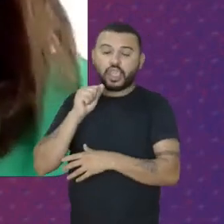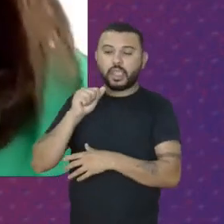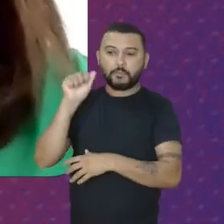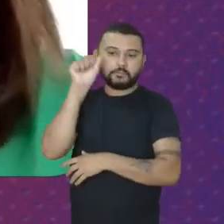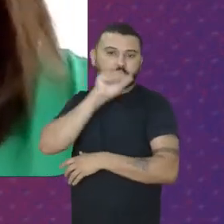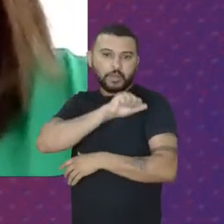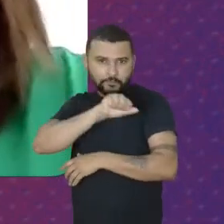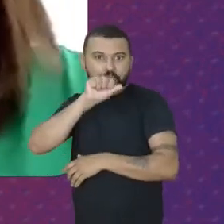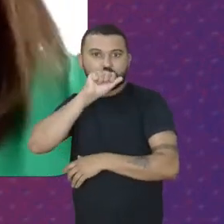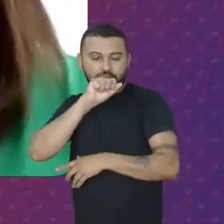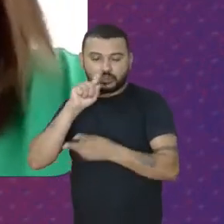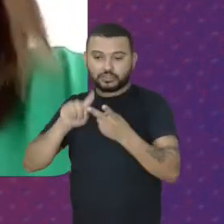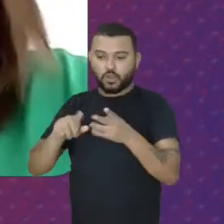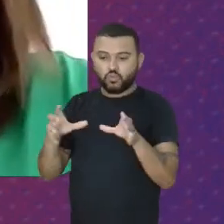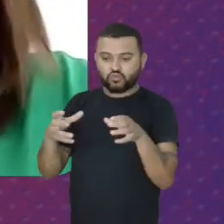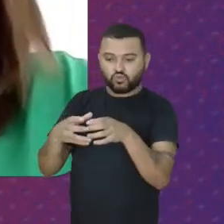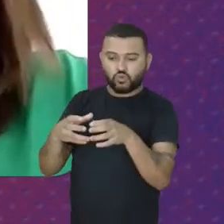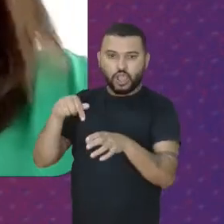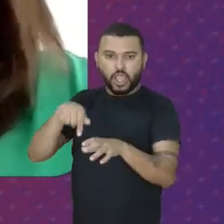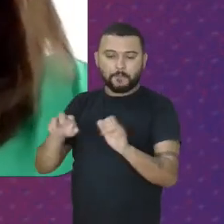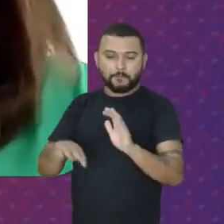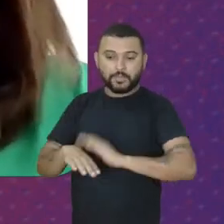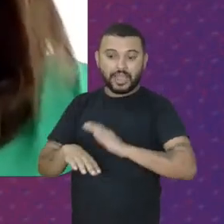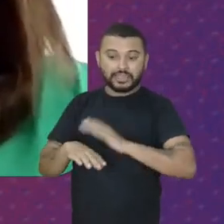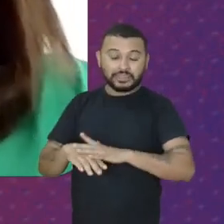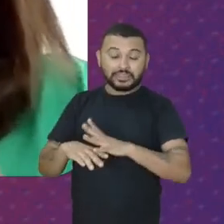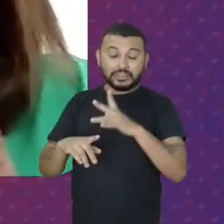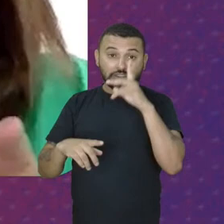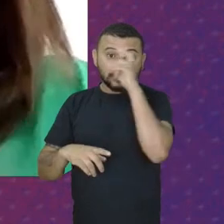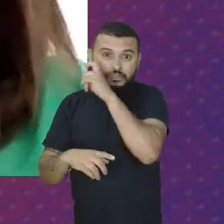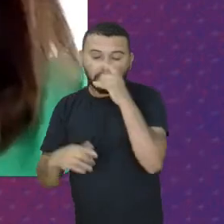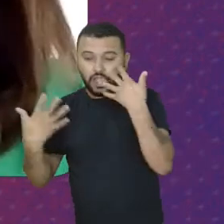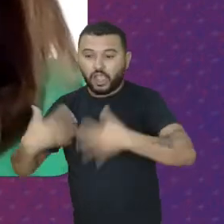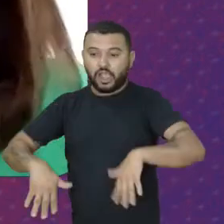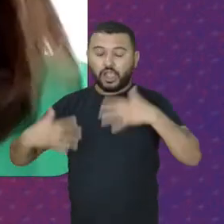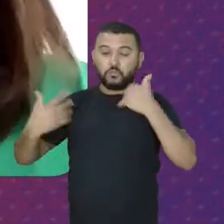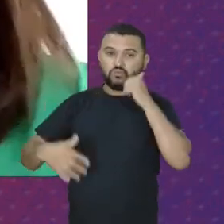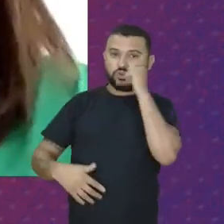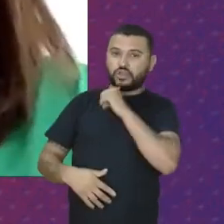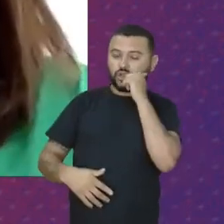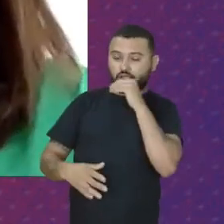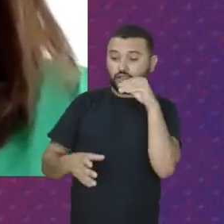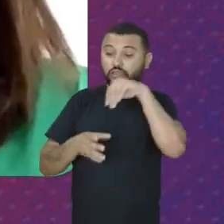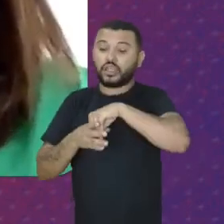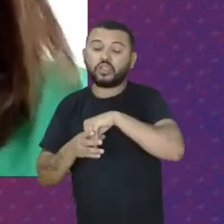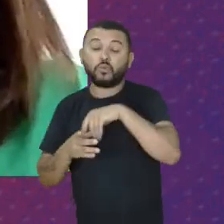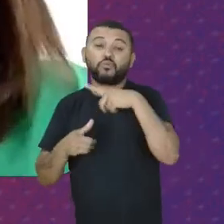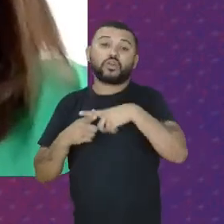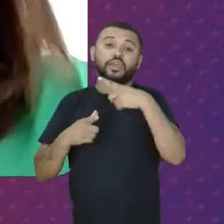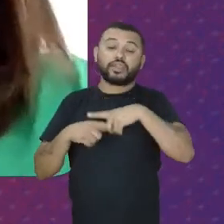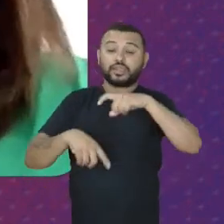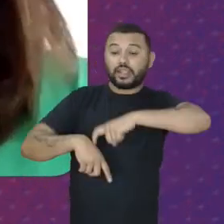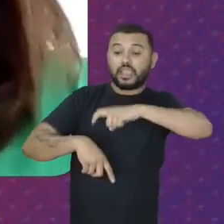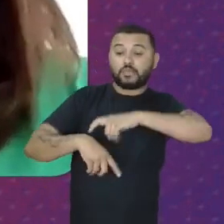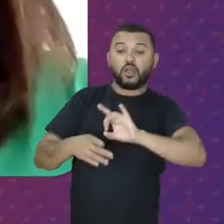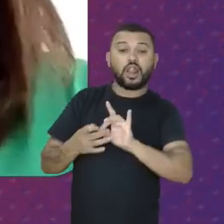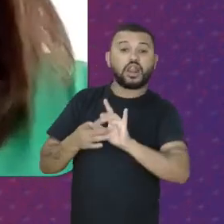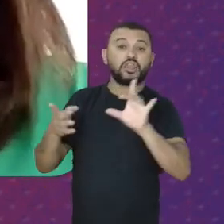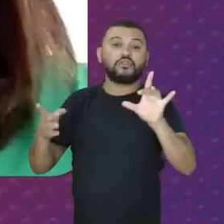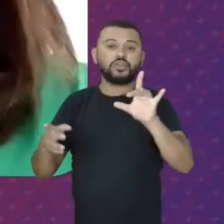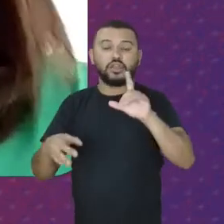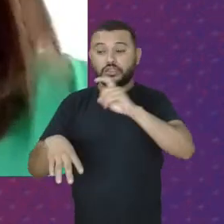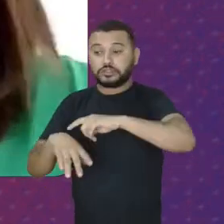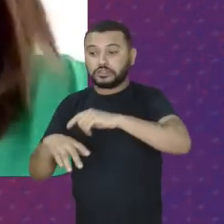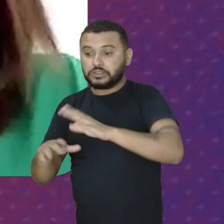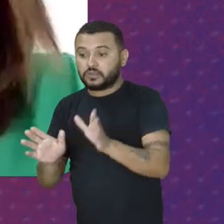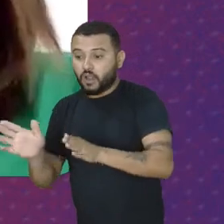mães. Então, é sempre mais penoso, mais difícil para uma mulher disponibilizar seu